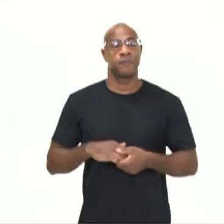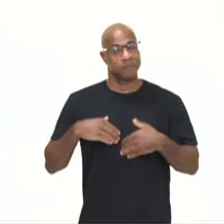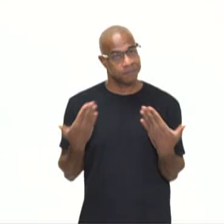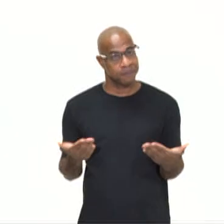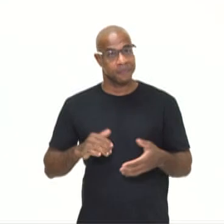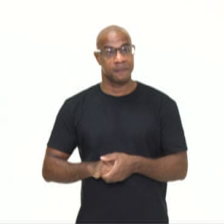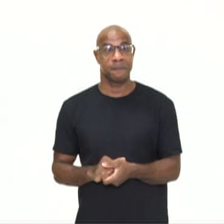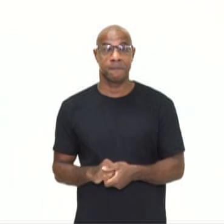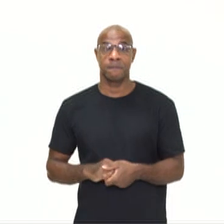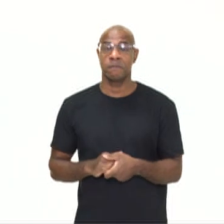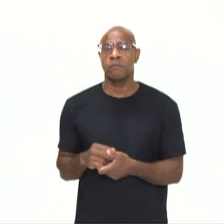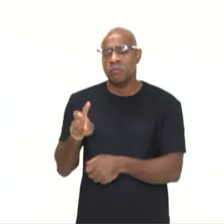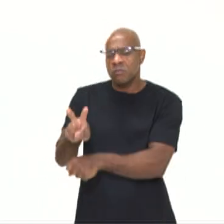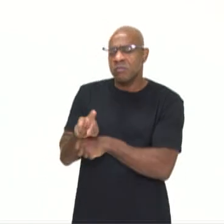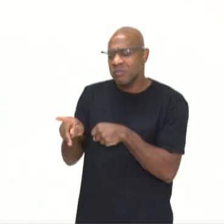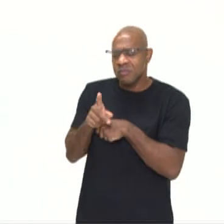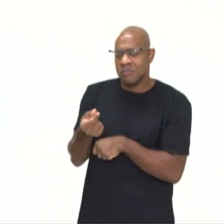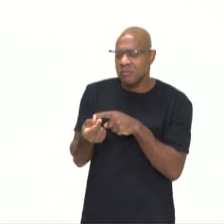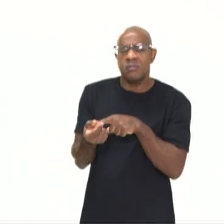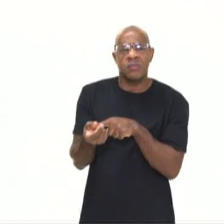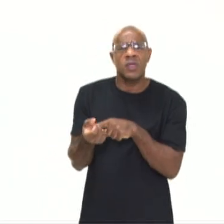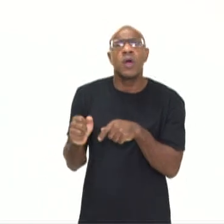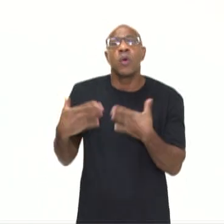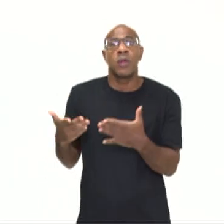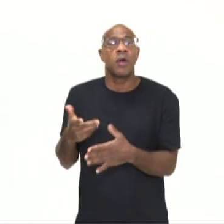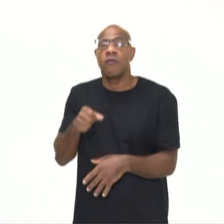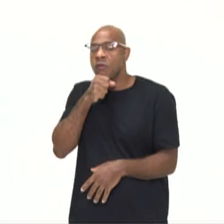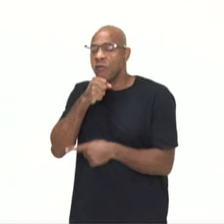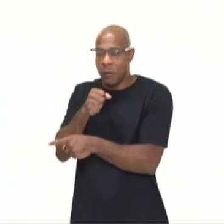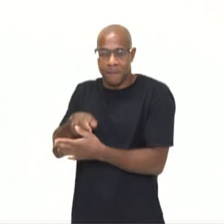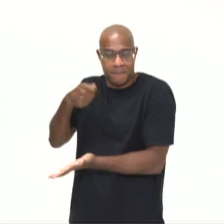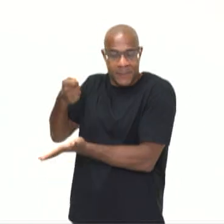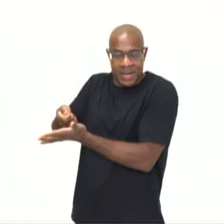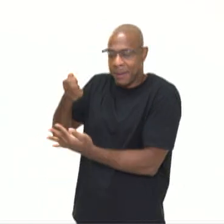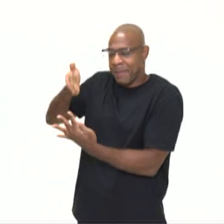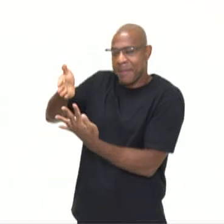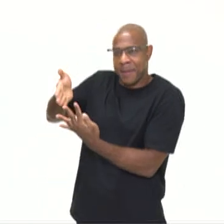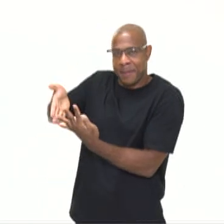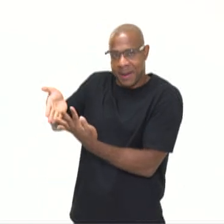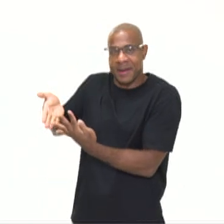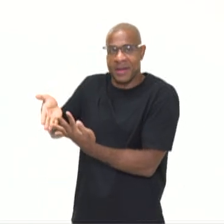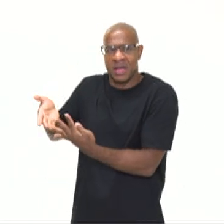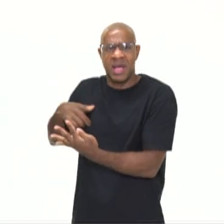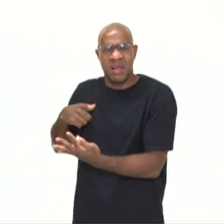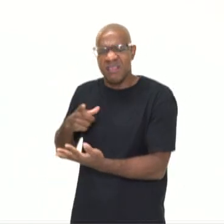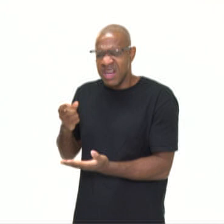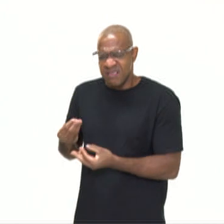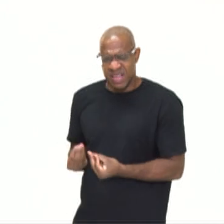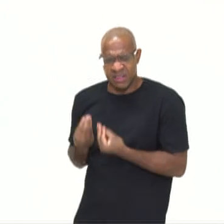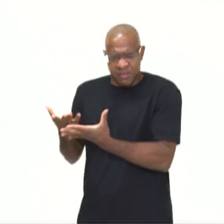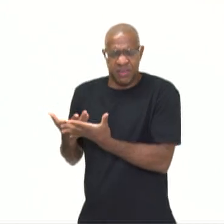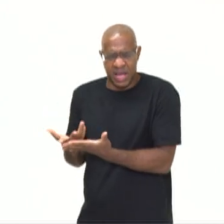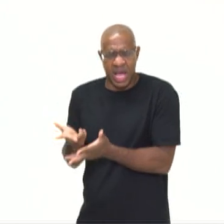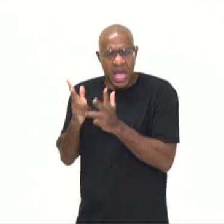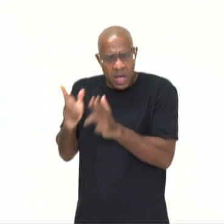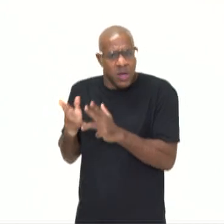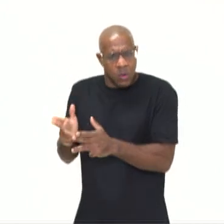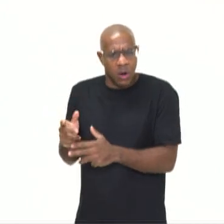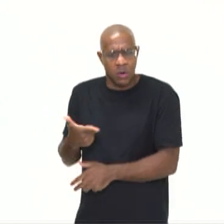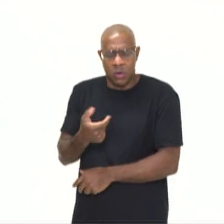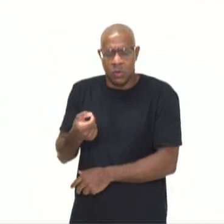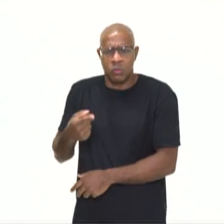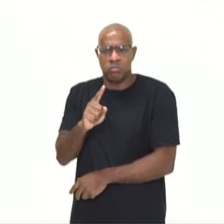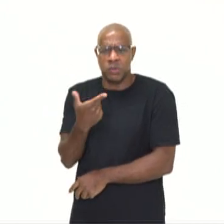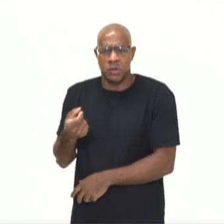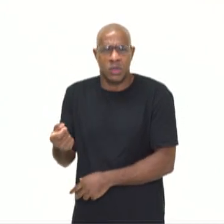Em relação a esse empréstimo, você acha que quando a avó de Carolina pagar a sua dívida, ela vai devolver a mesma quantia que